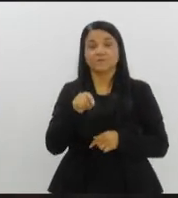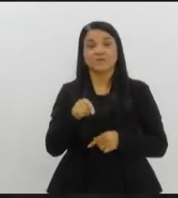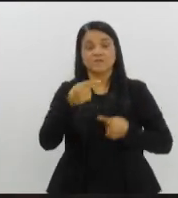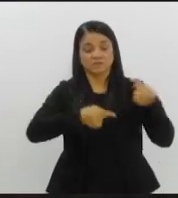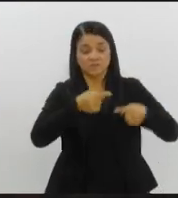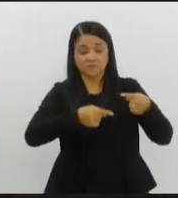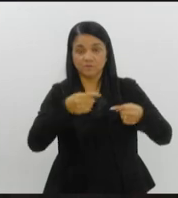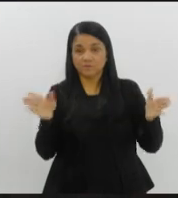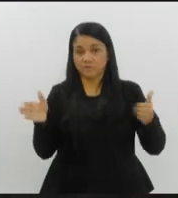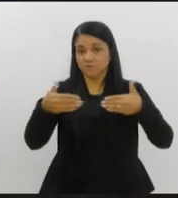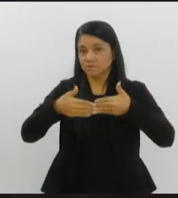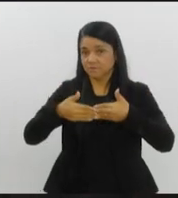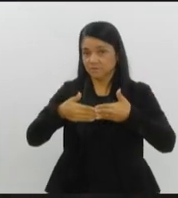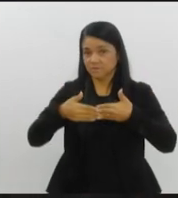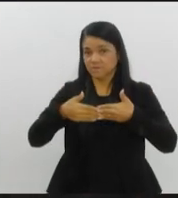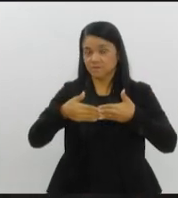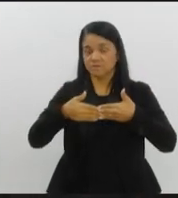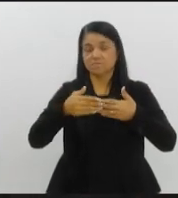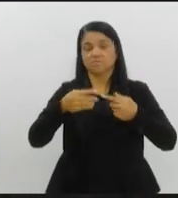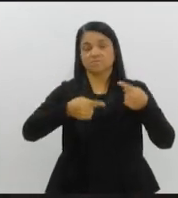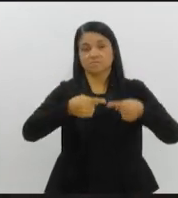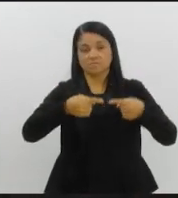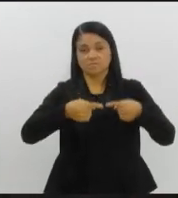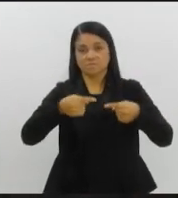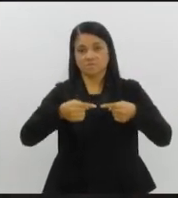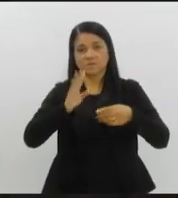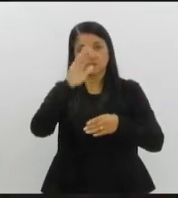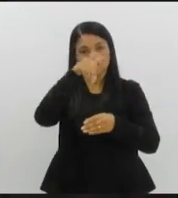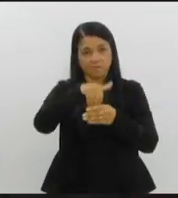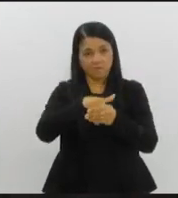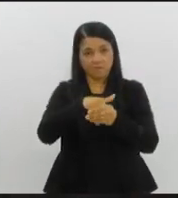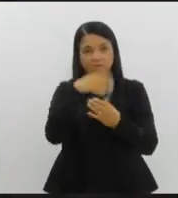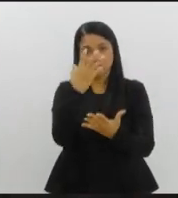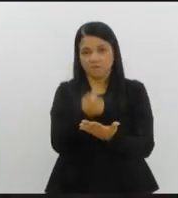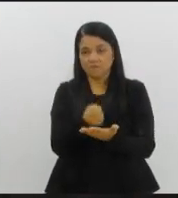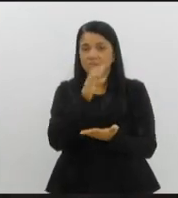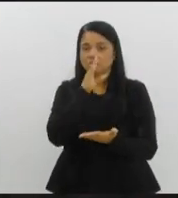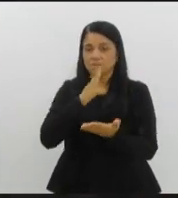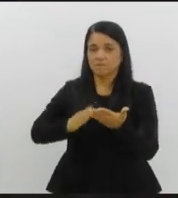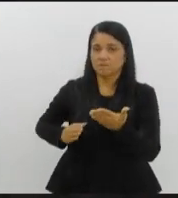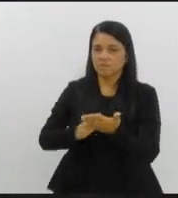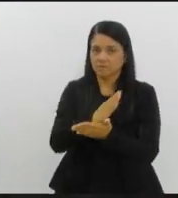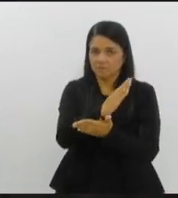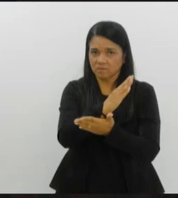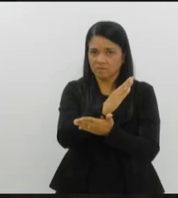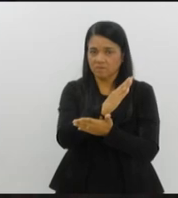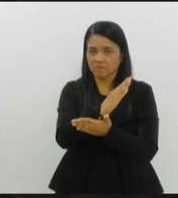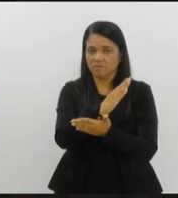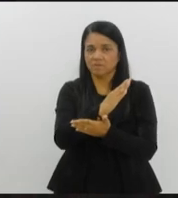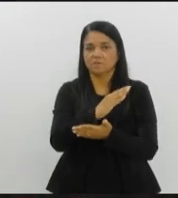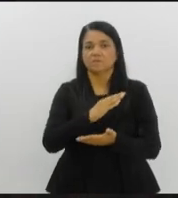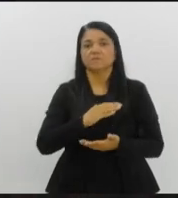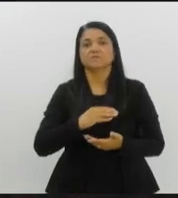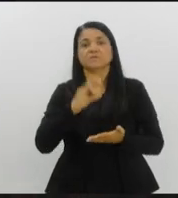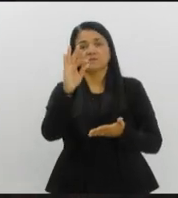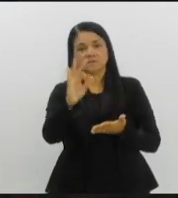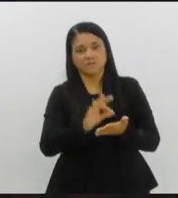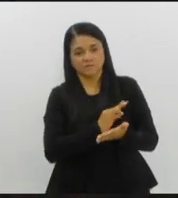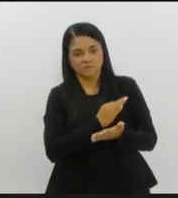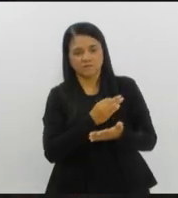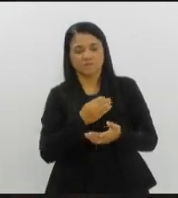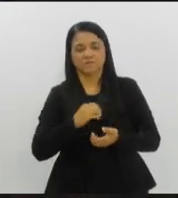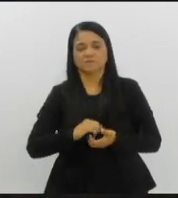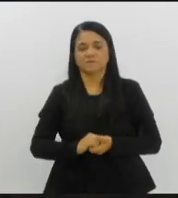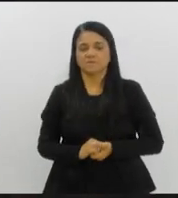não havendo quem queira discutir, encerrada a discussão. Em votação, senhores que aprovam, permaneçam como estão. Aprovado, vai